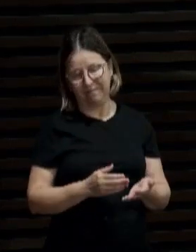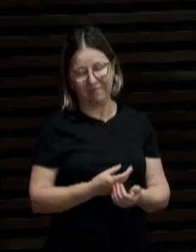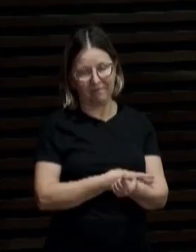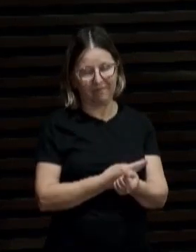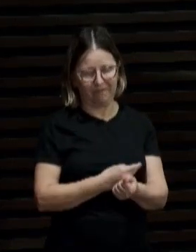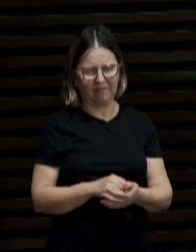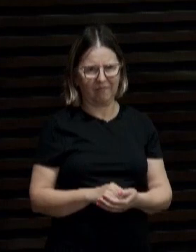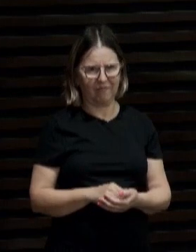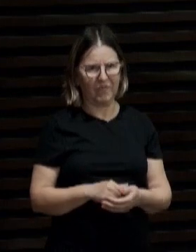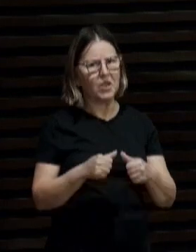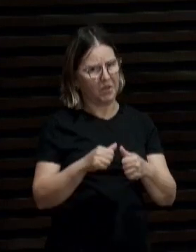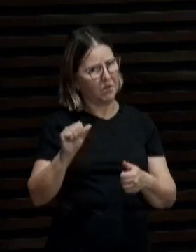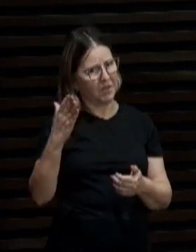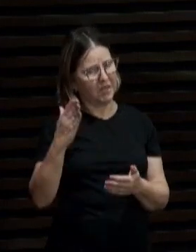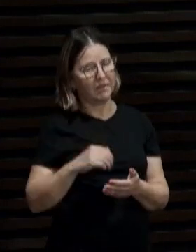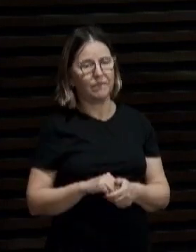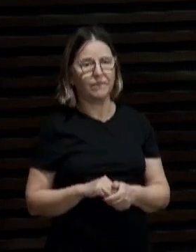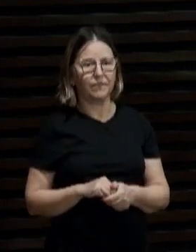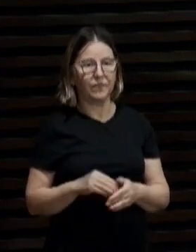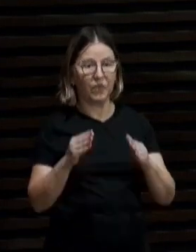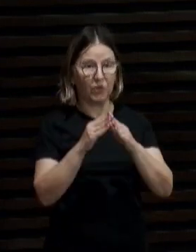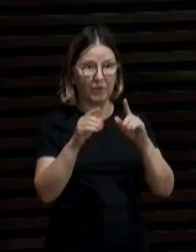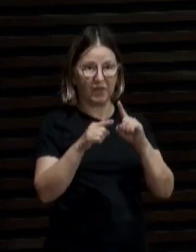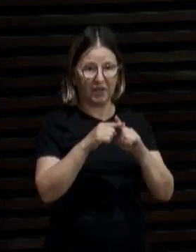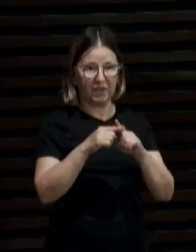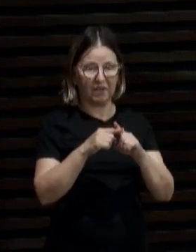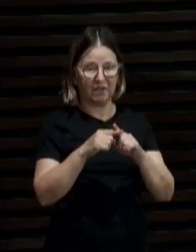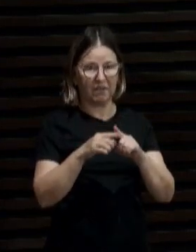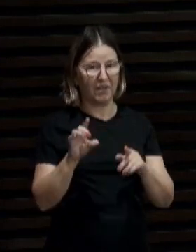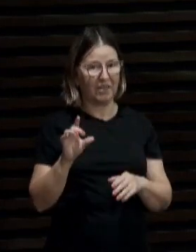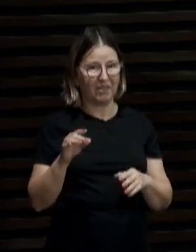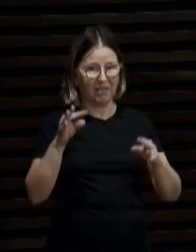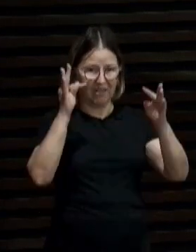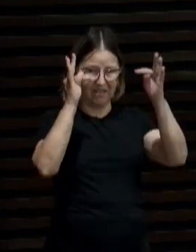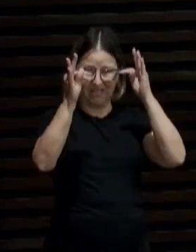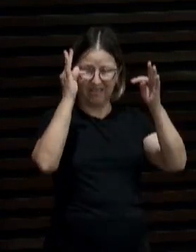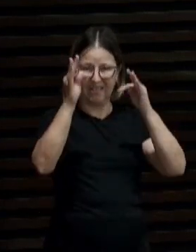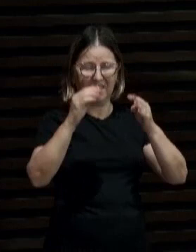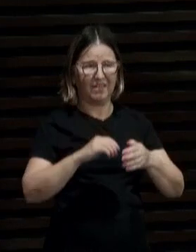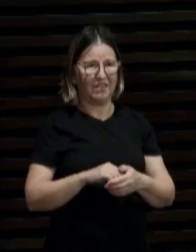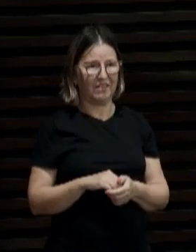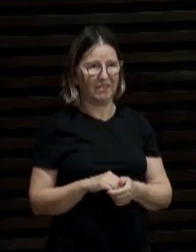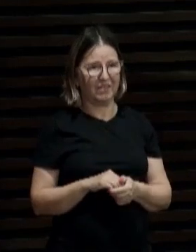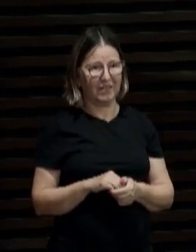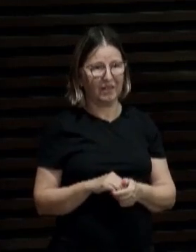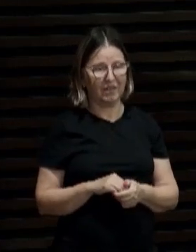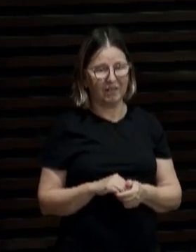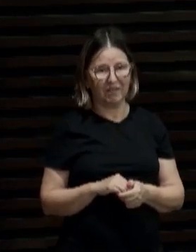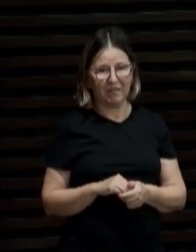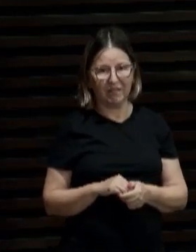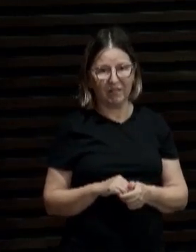Acontece ou não? Uma igreja extremamente teológica, mas eles começaram a pegar essa teologia para ficar peneirando